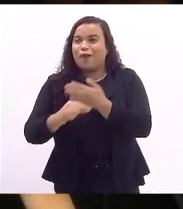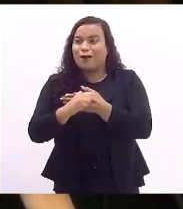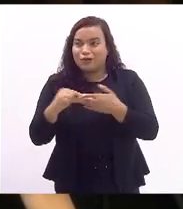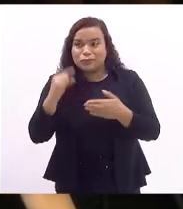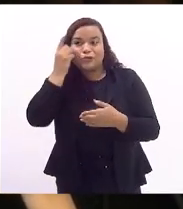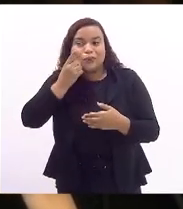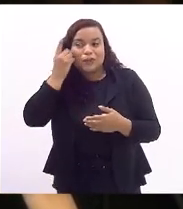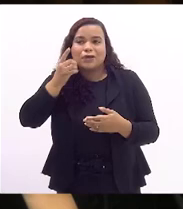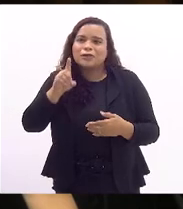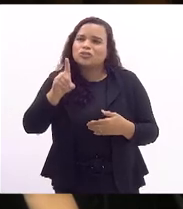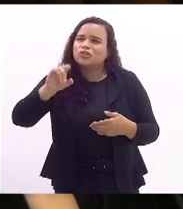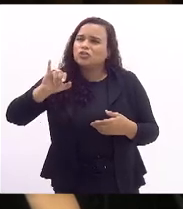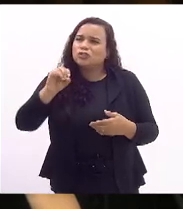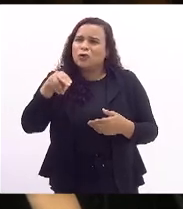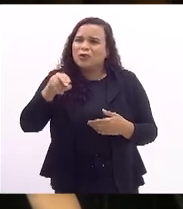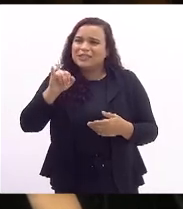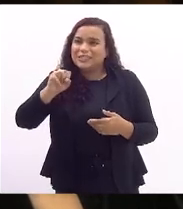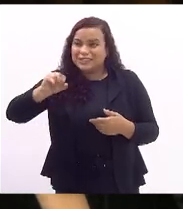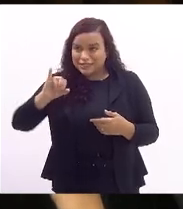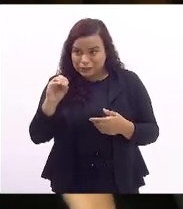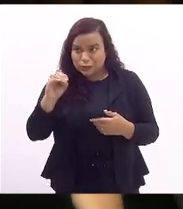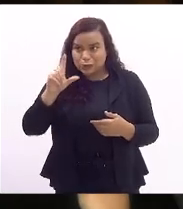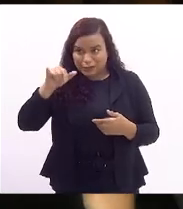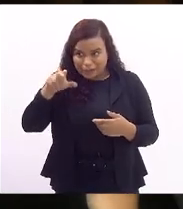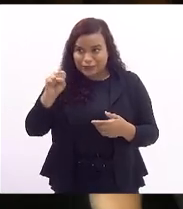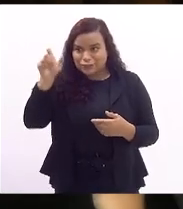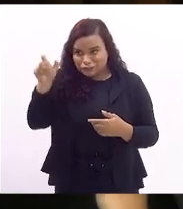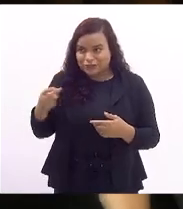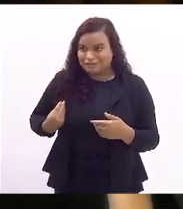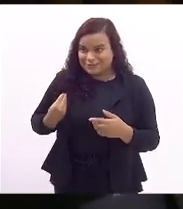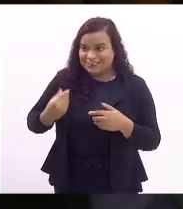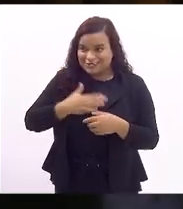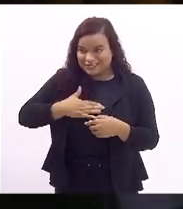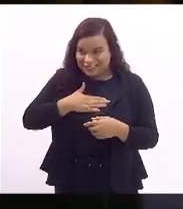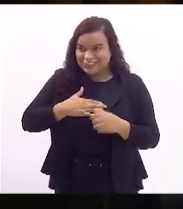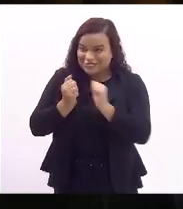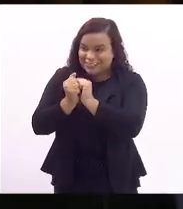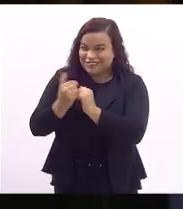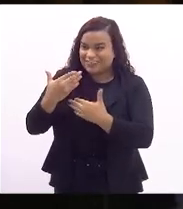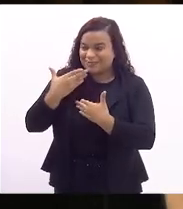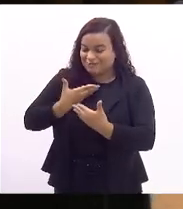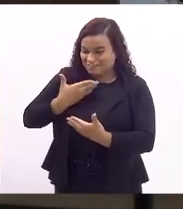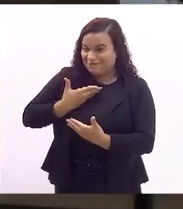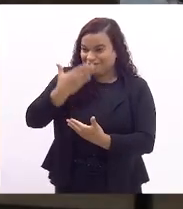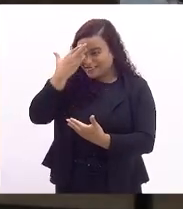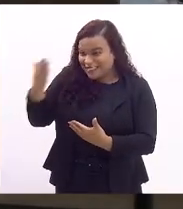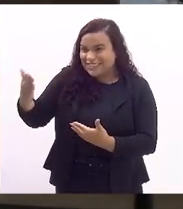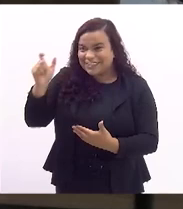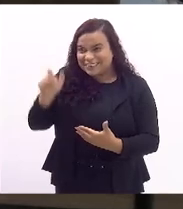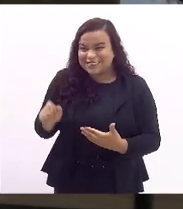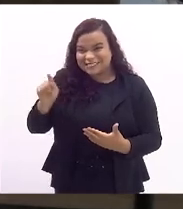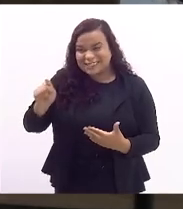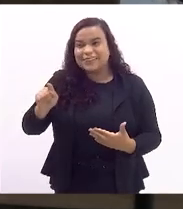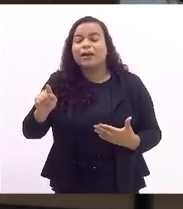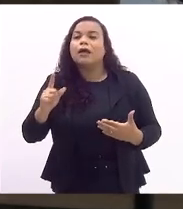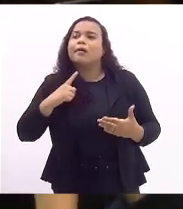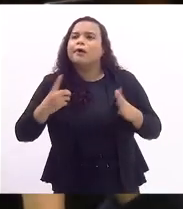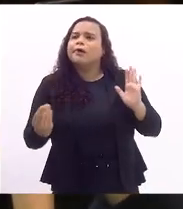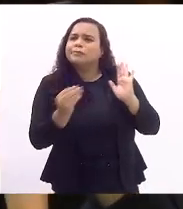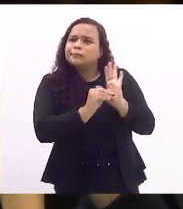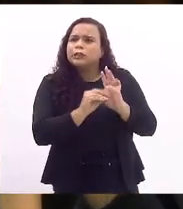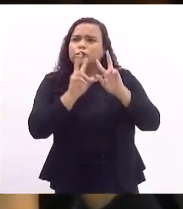deputado Dionísio Lins está aqui presente com muita satisfação muito obrigado meu amigo que dispõe